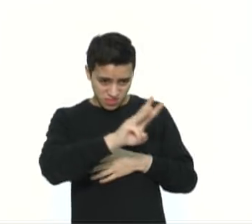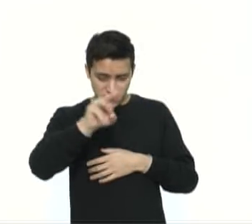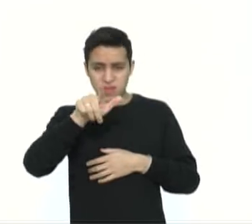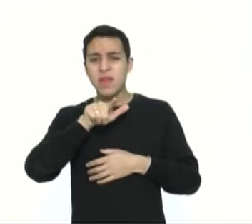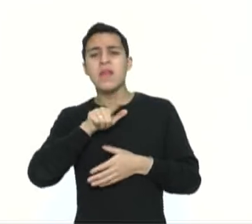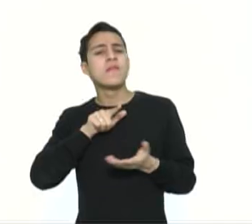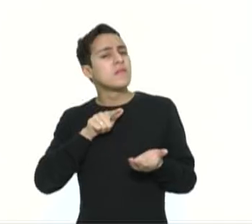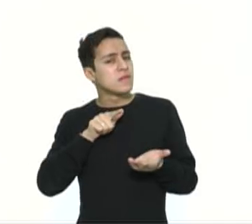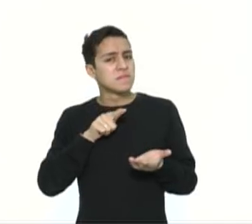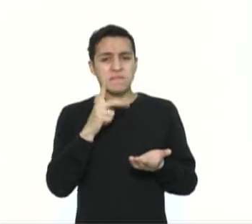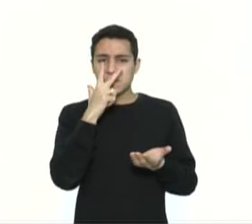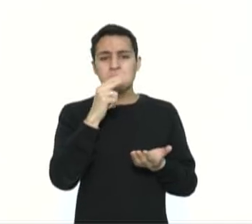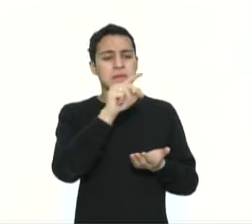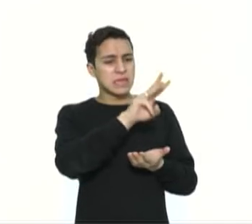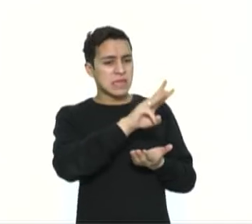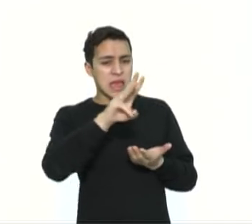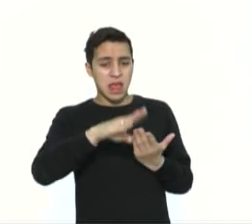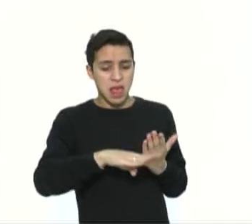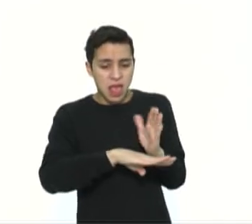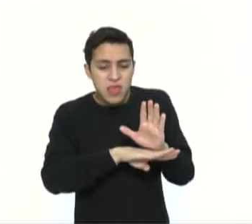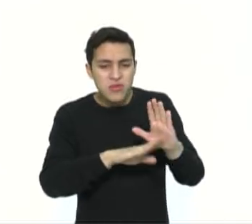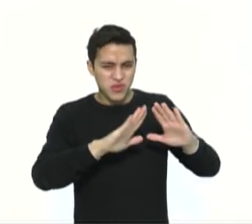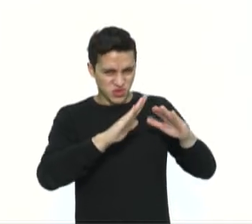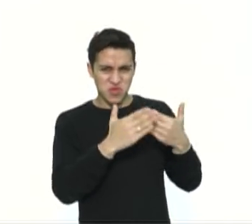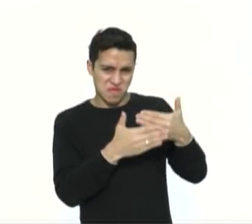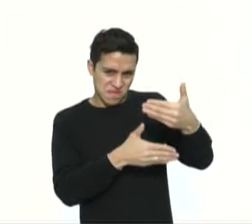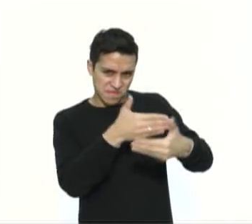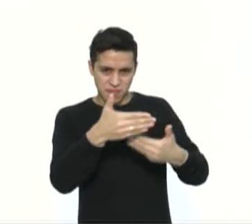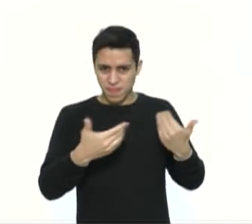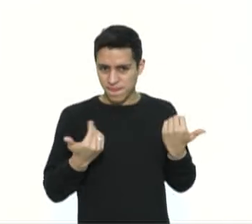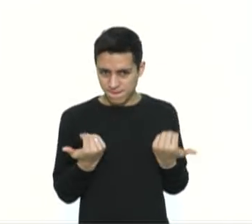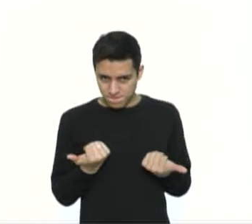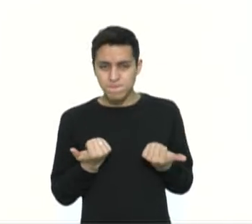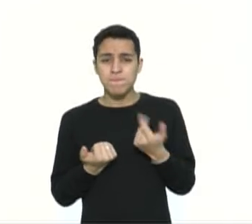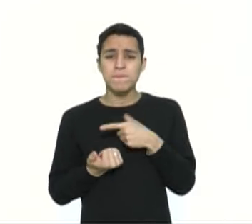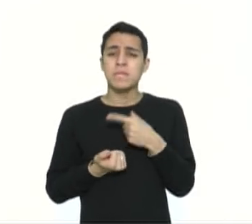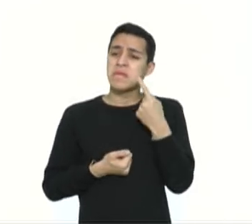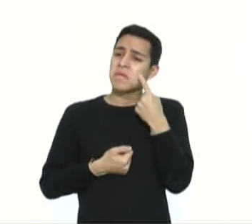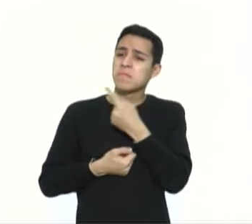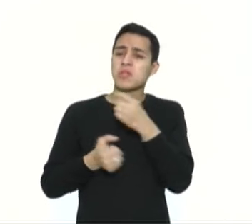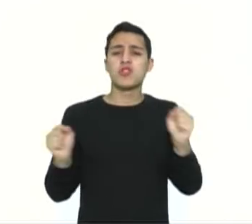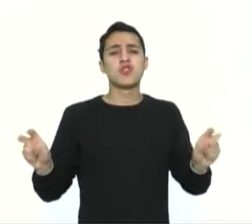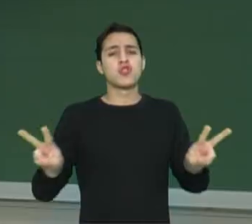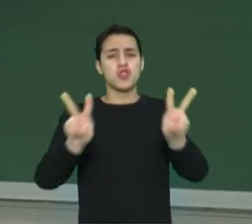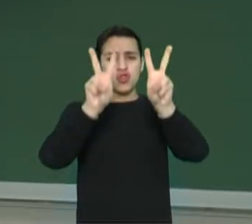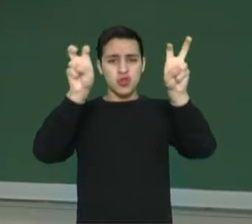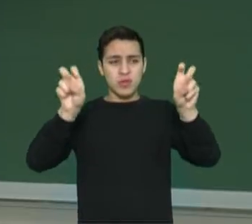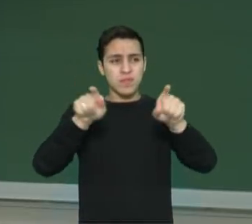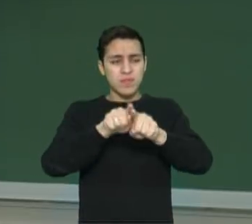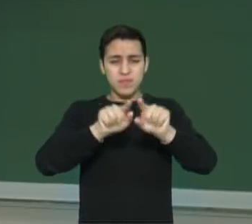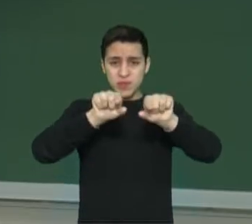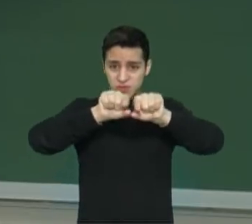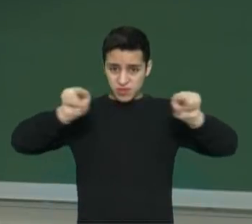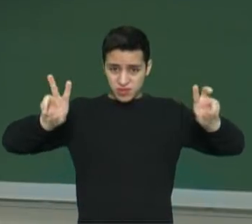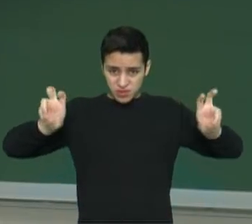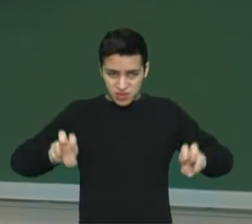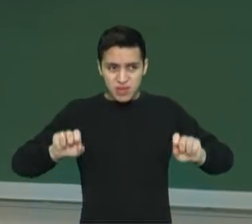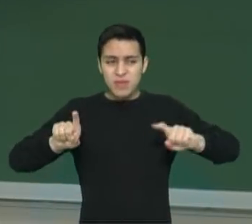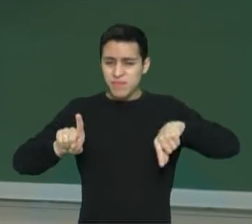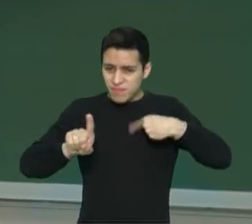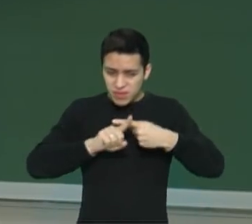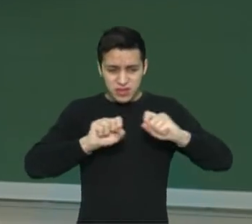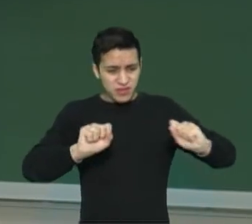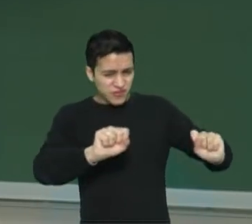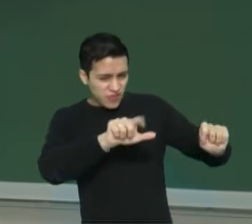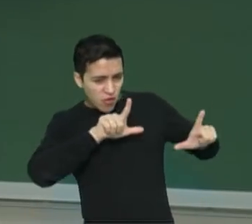aí, que é um site que auxilia a escola e tudo mais. E você tem ali um título, subtítulo, a foto e